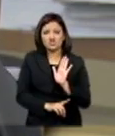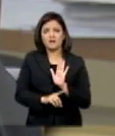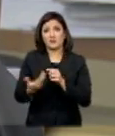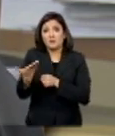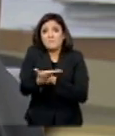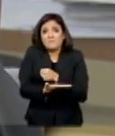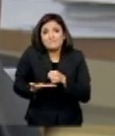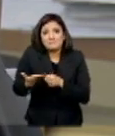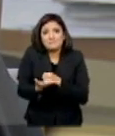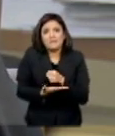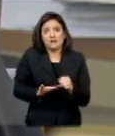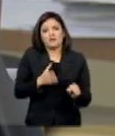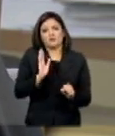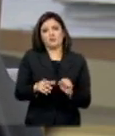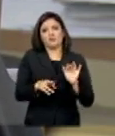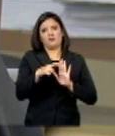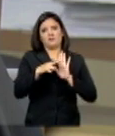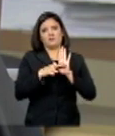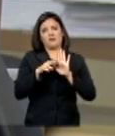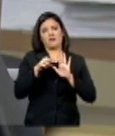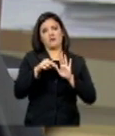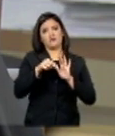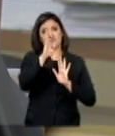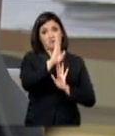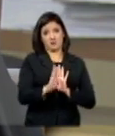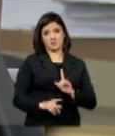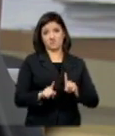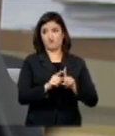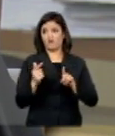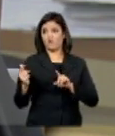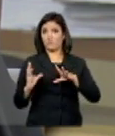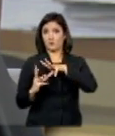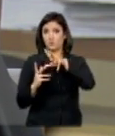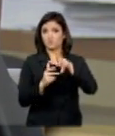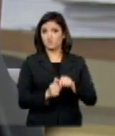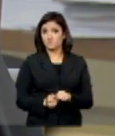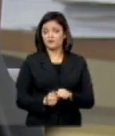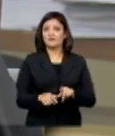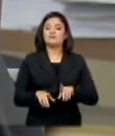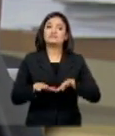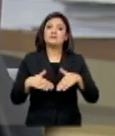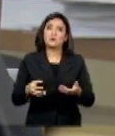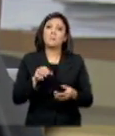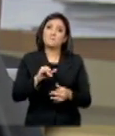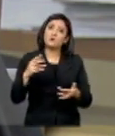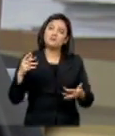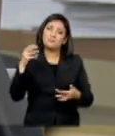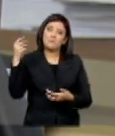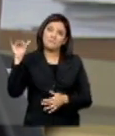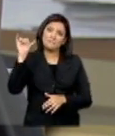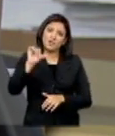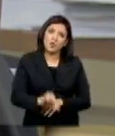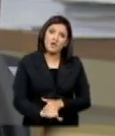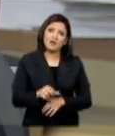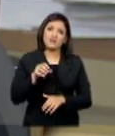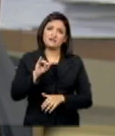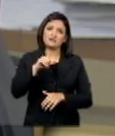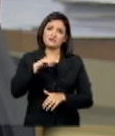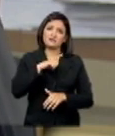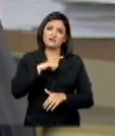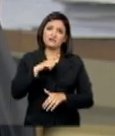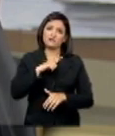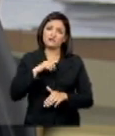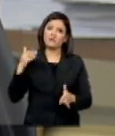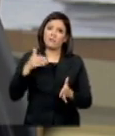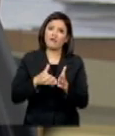pelas normas nacionais e internacionais situação que pode ser agravada com o completo fechamento do direito de